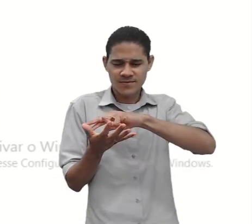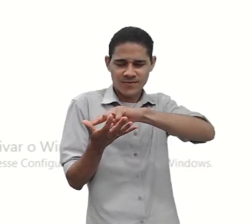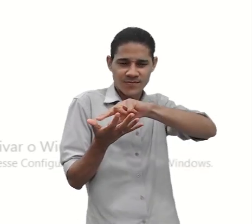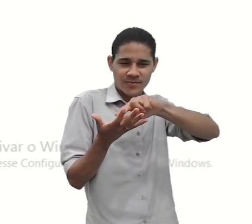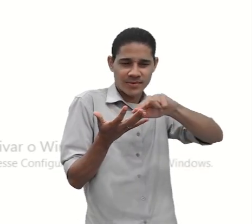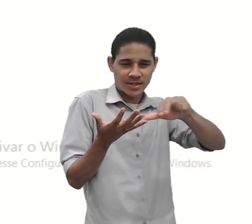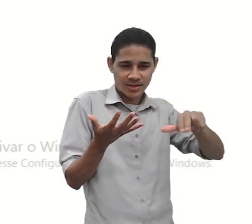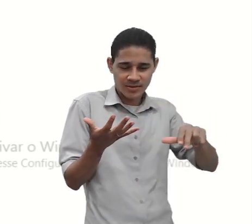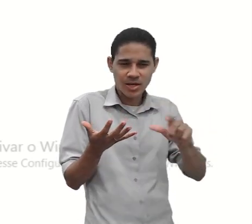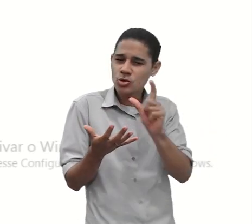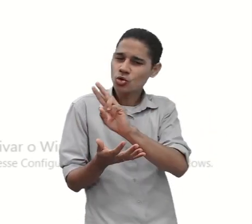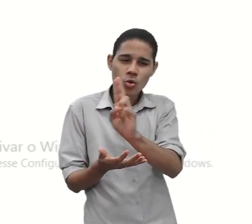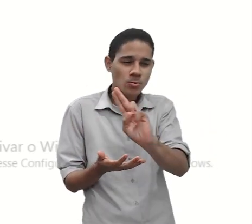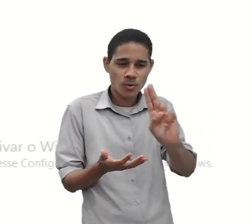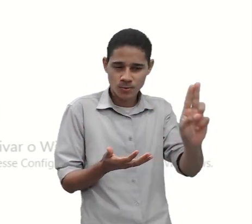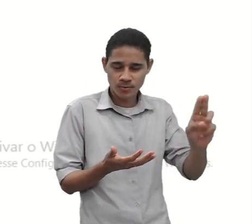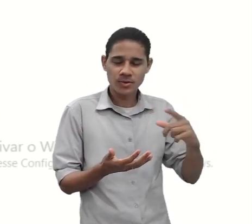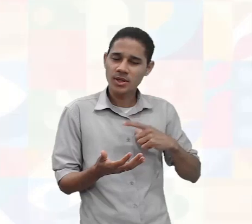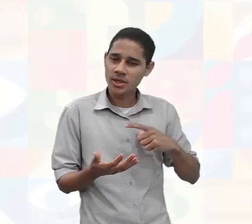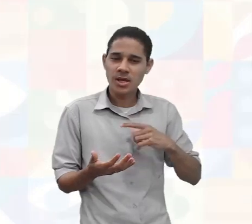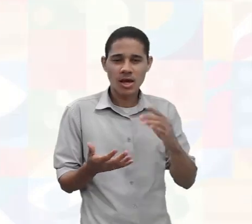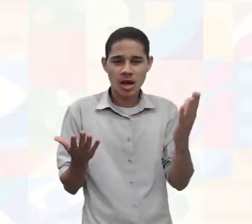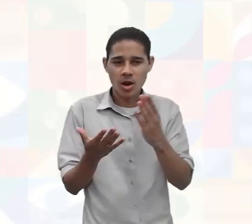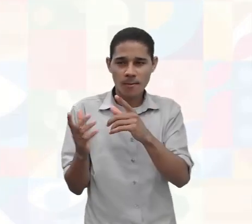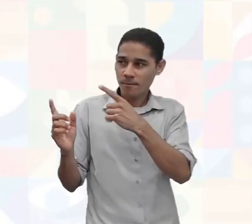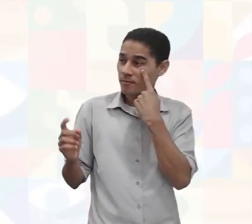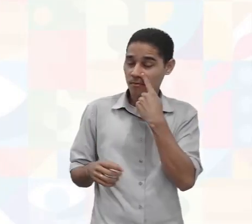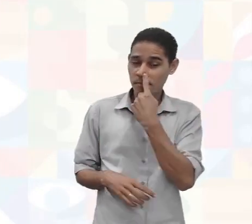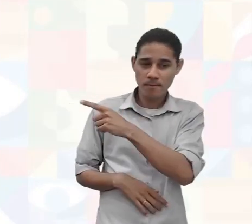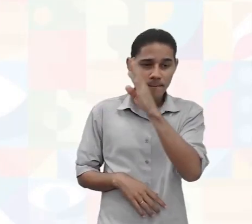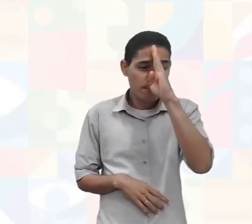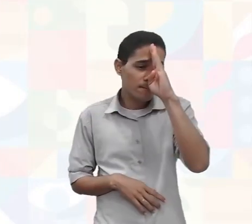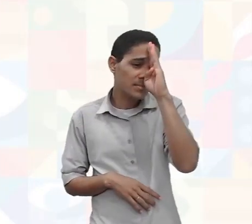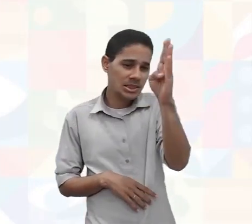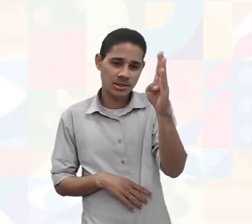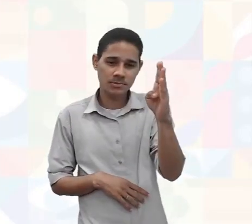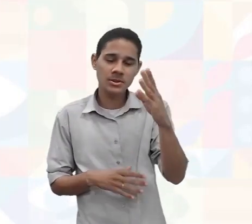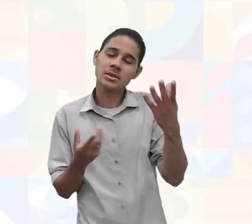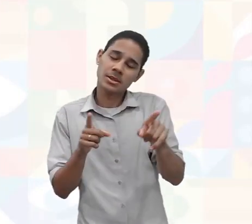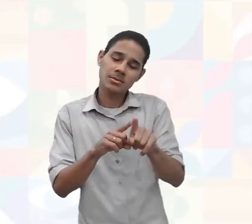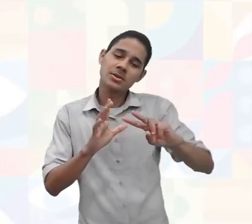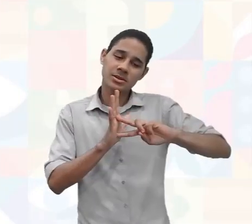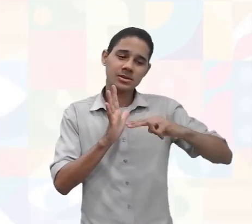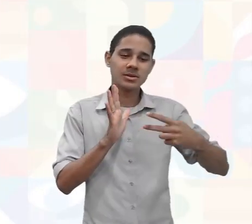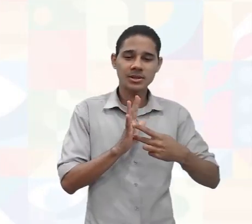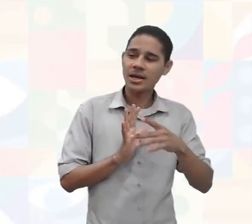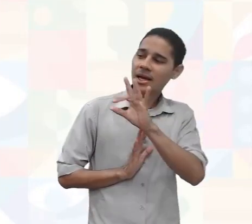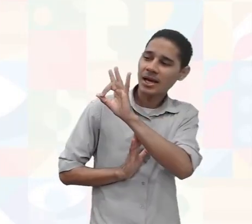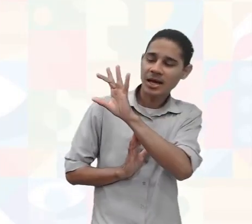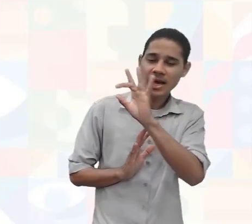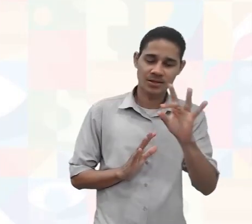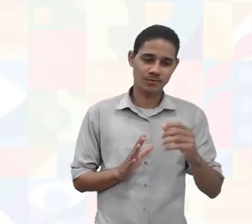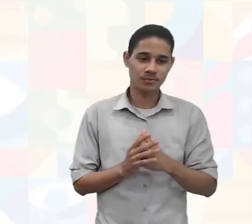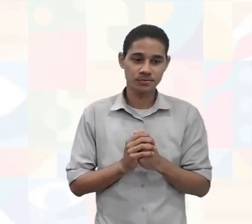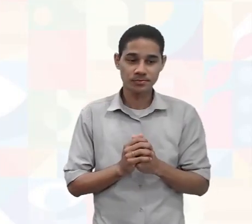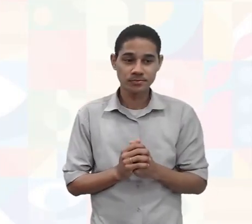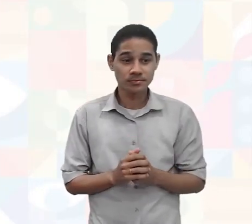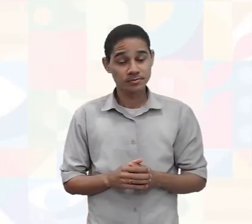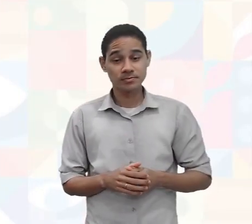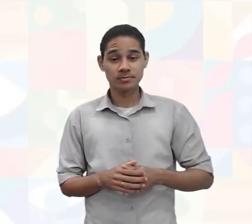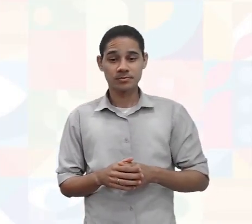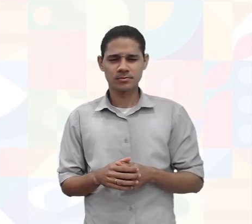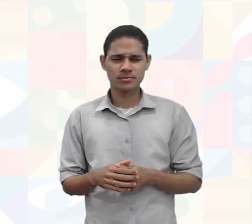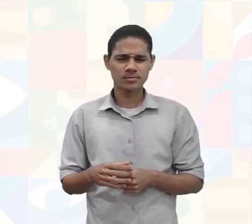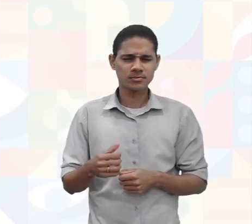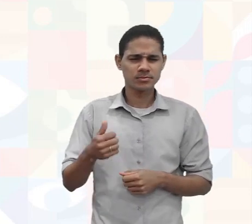várias nomenclaturas. Eu trouxe aqui as principais para trazer também o significado que tem cada tipo de plano. Então, nós